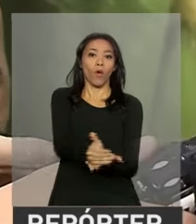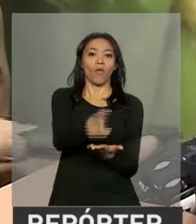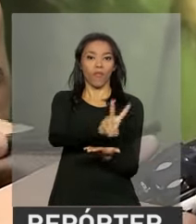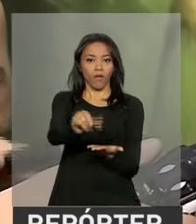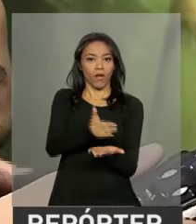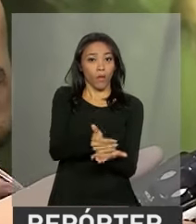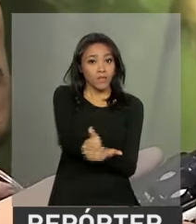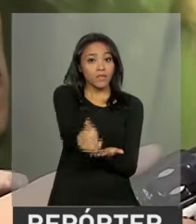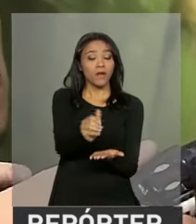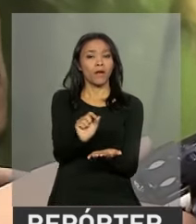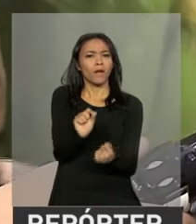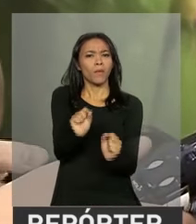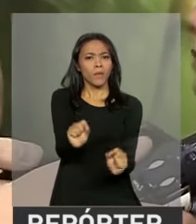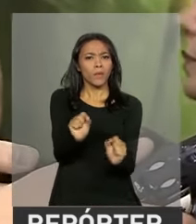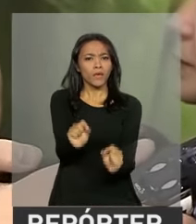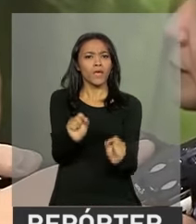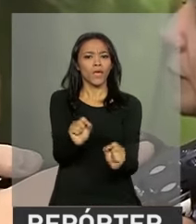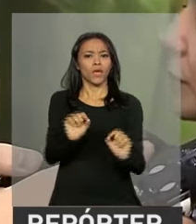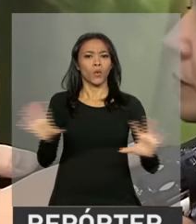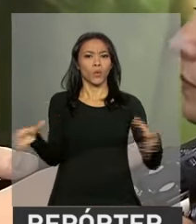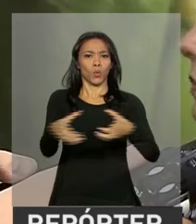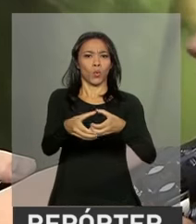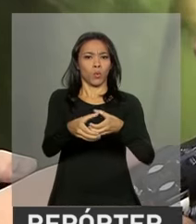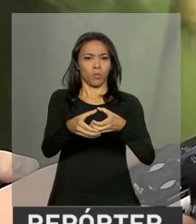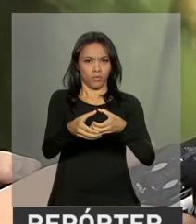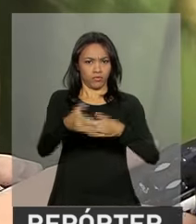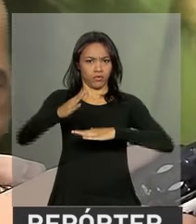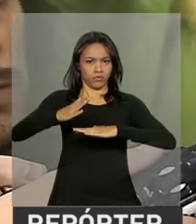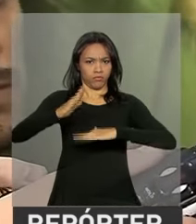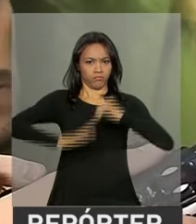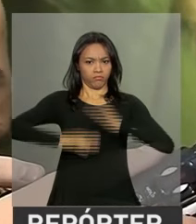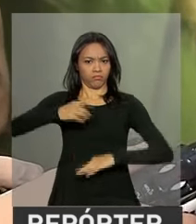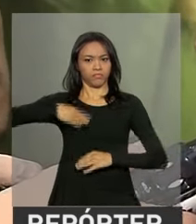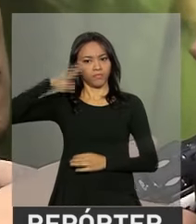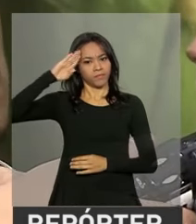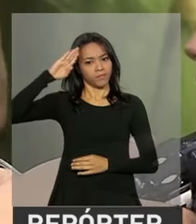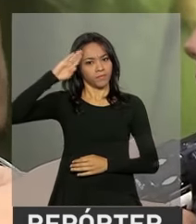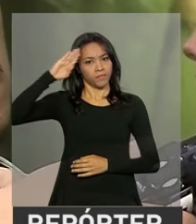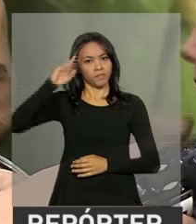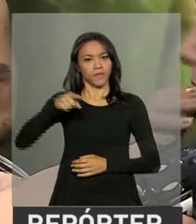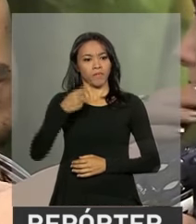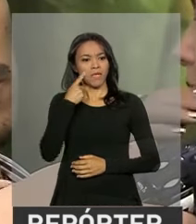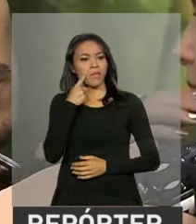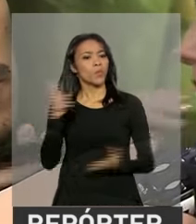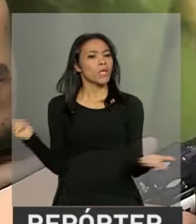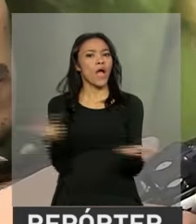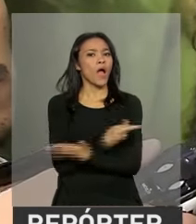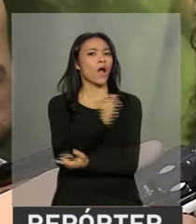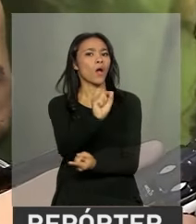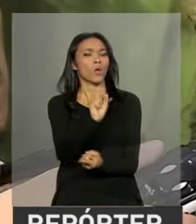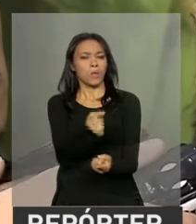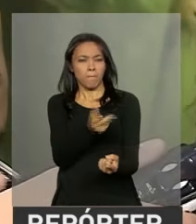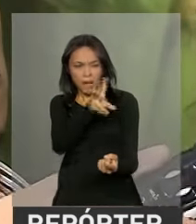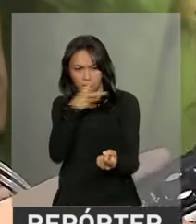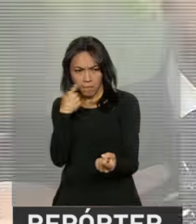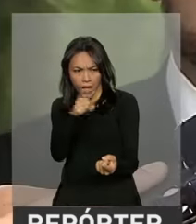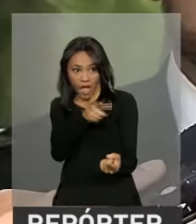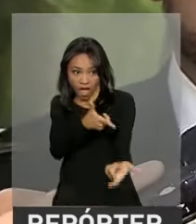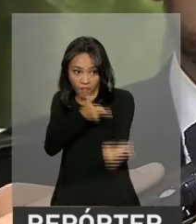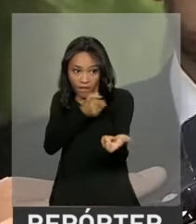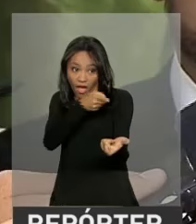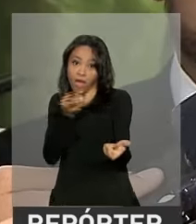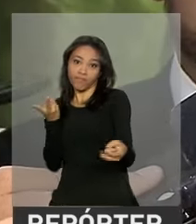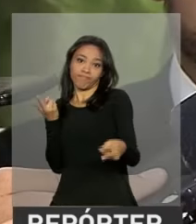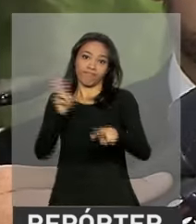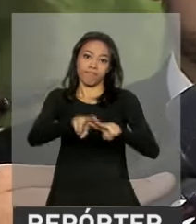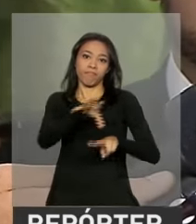operação para prender e poder colher mais provas e prender aqueles que atiraram. Nós não